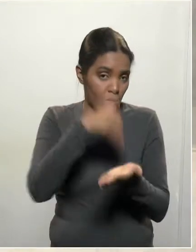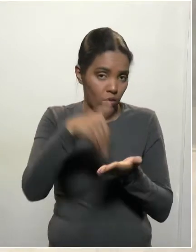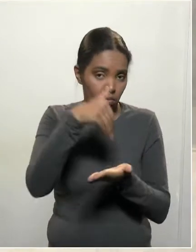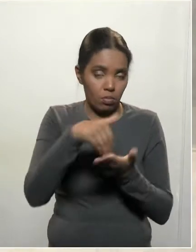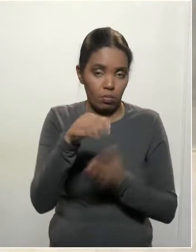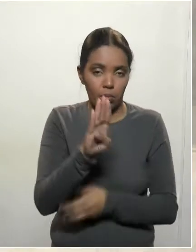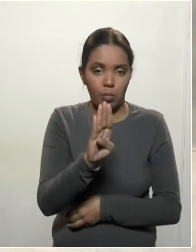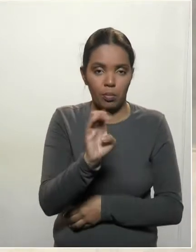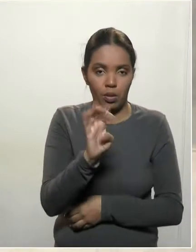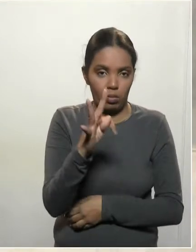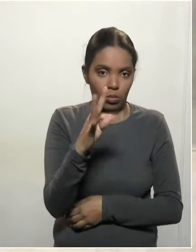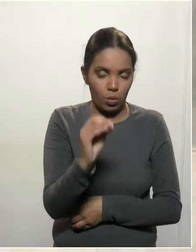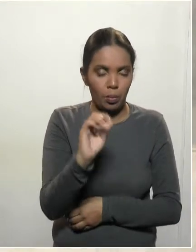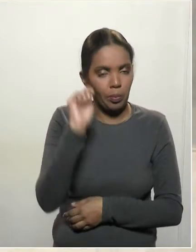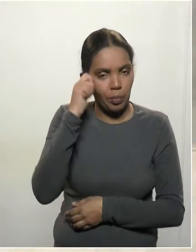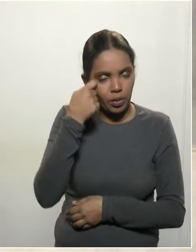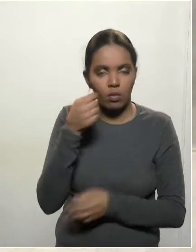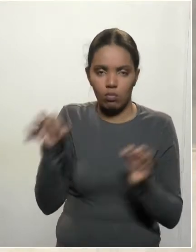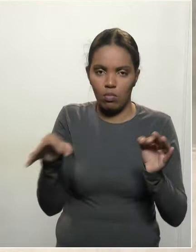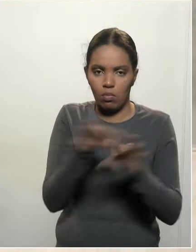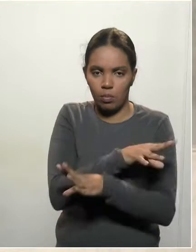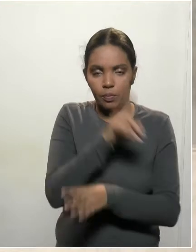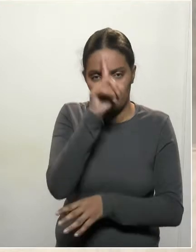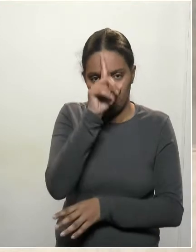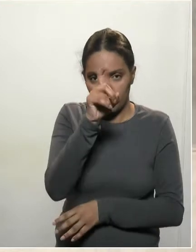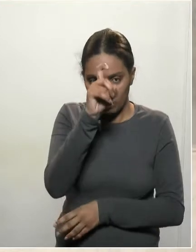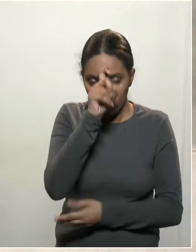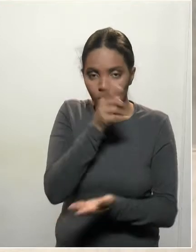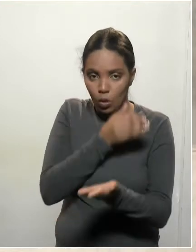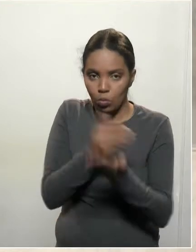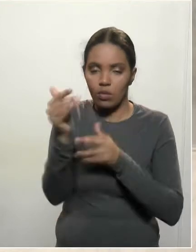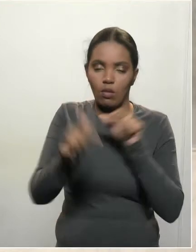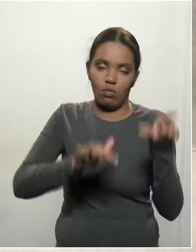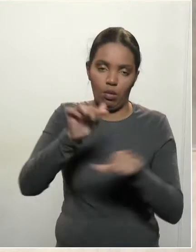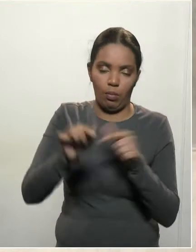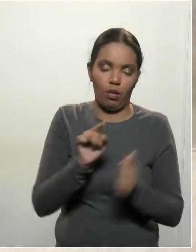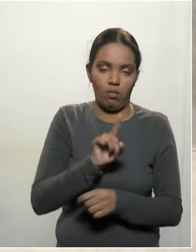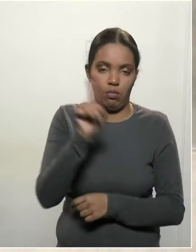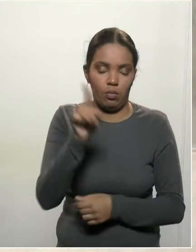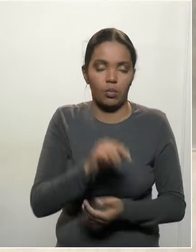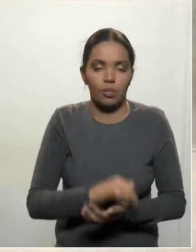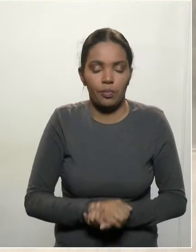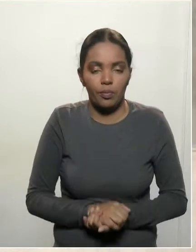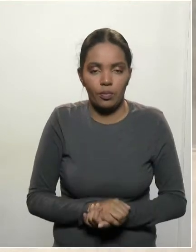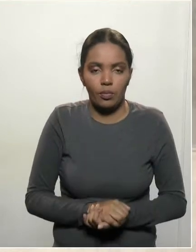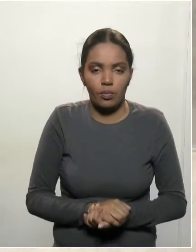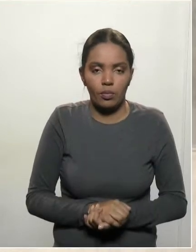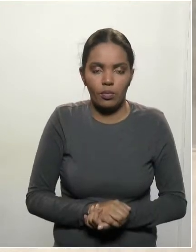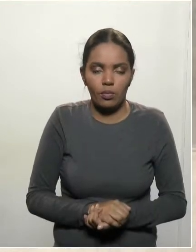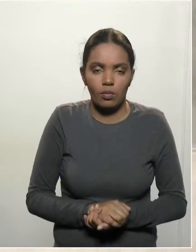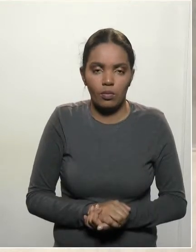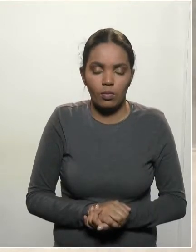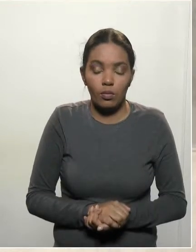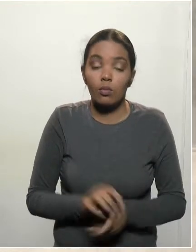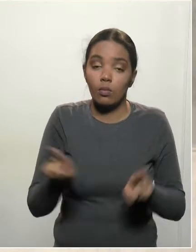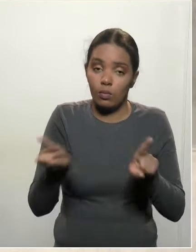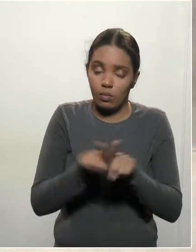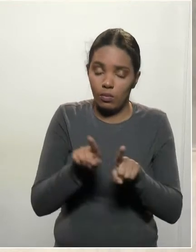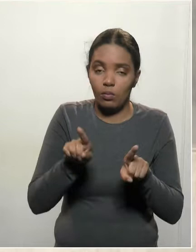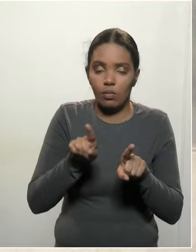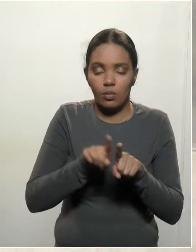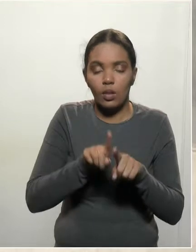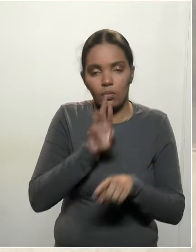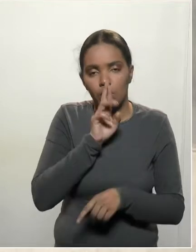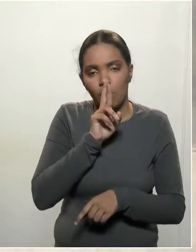Preto, para concluir esse hospital e colocá-lo em operação. Complementando, naturalmente, a resposta que é o deputado